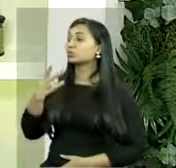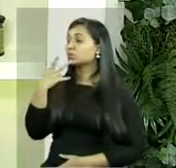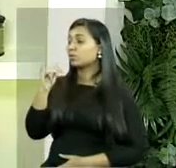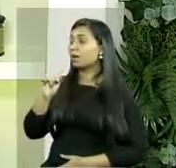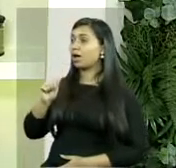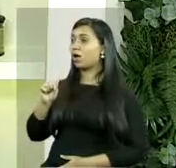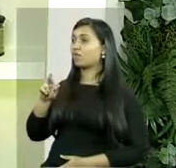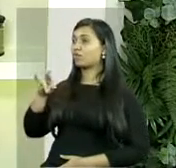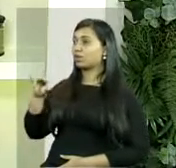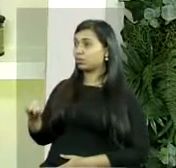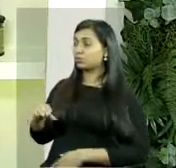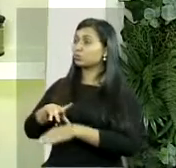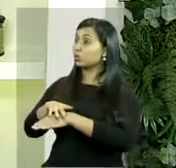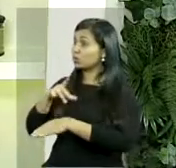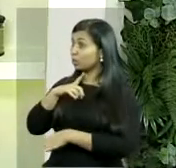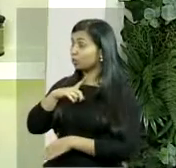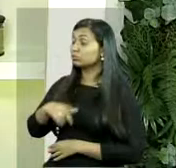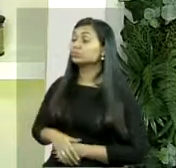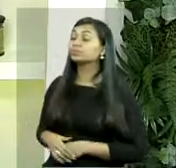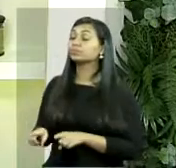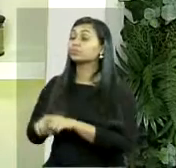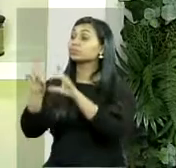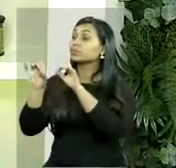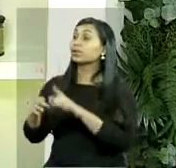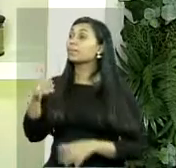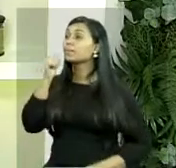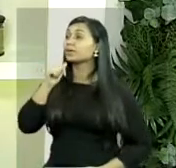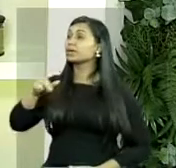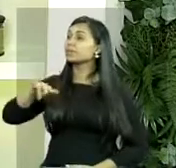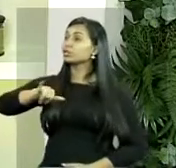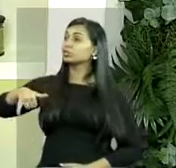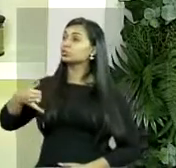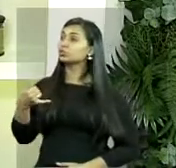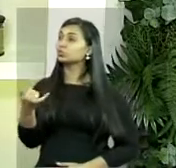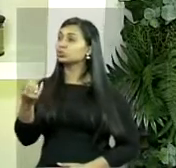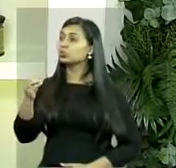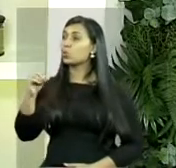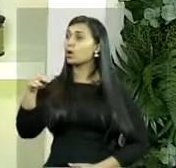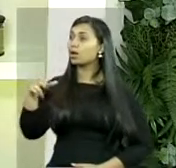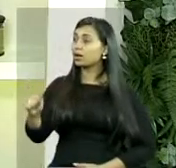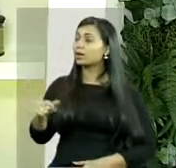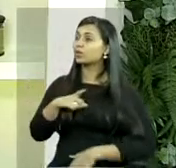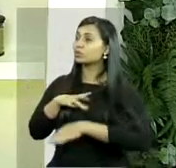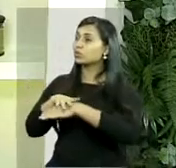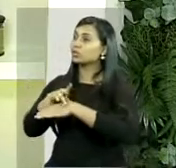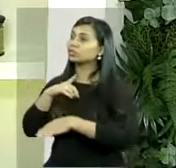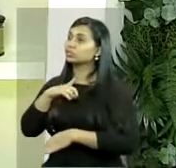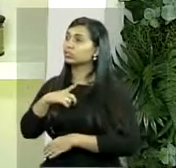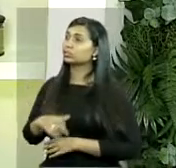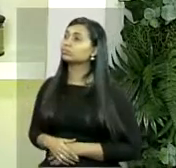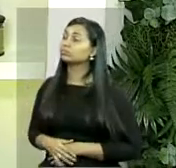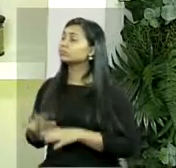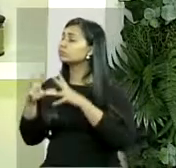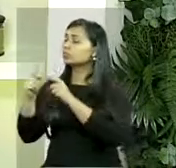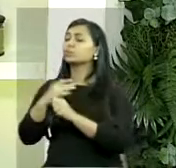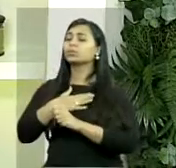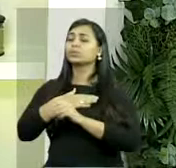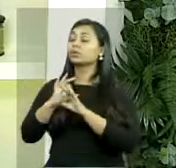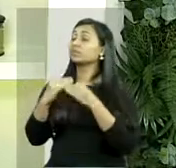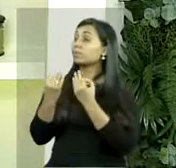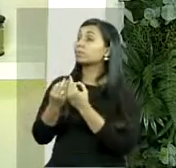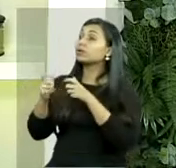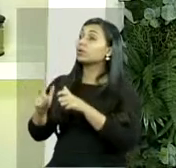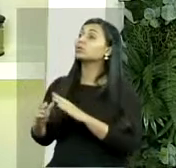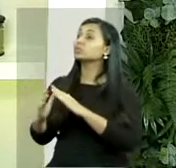que está com Alzheimer. Sei. E em especial a minha irmã Joana, que está um pouco doente. Ah, e de toda a minha família que mora